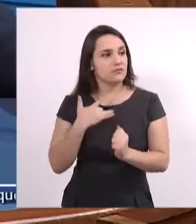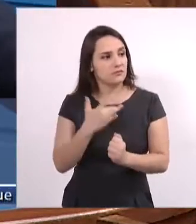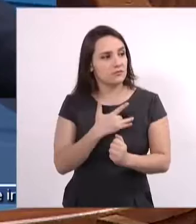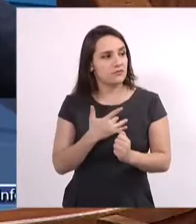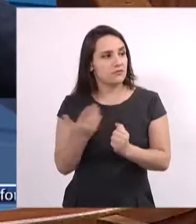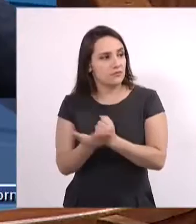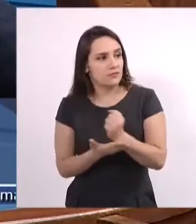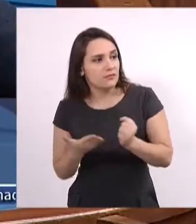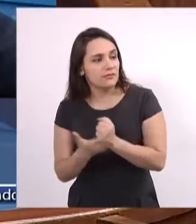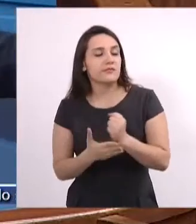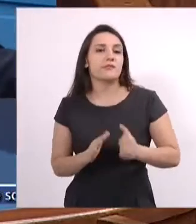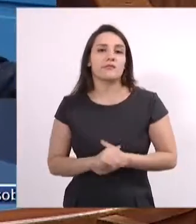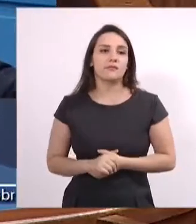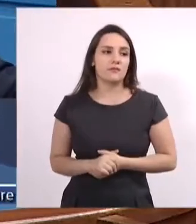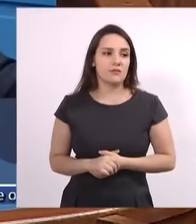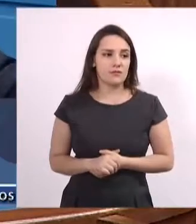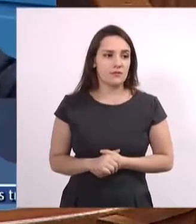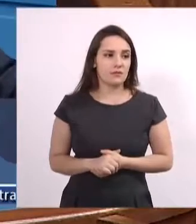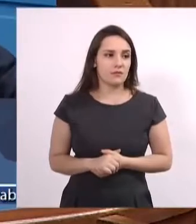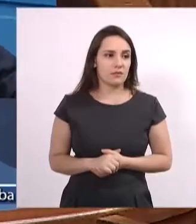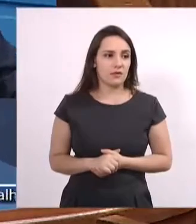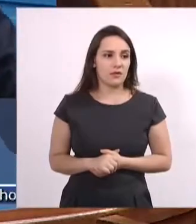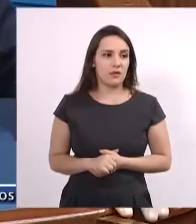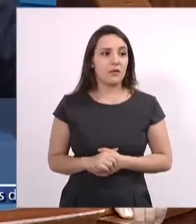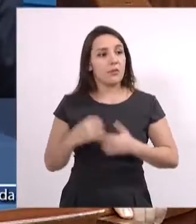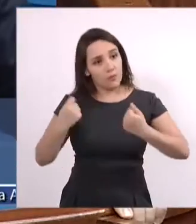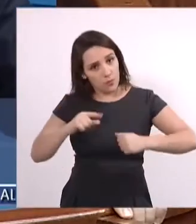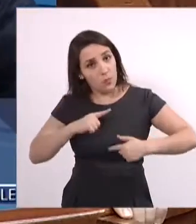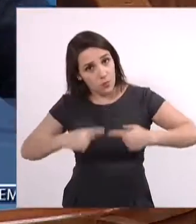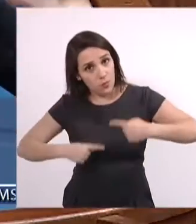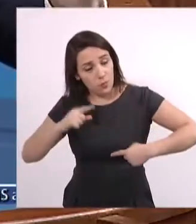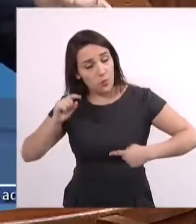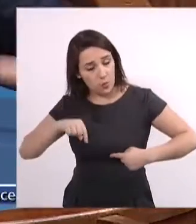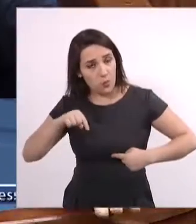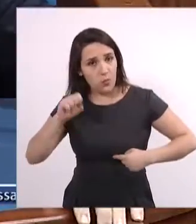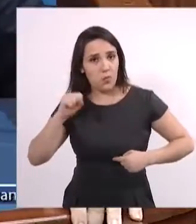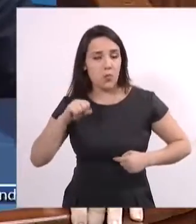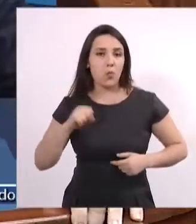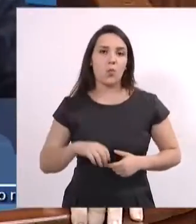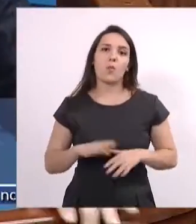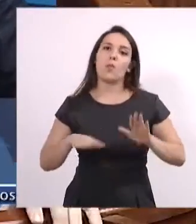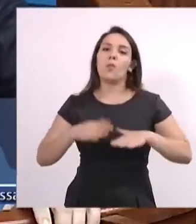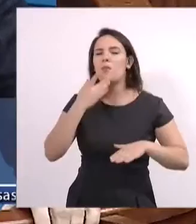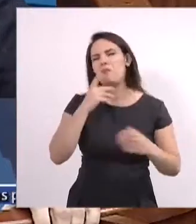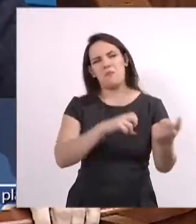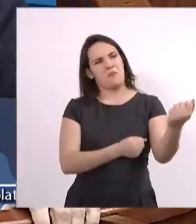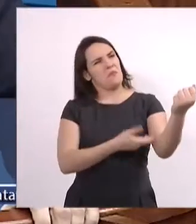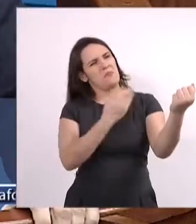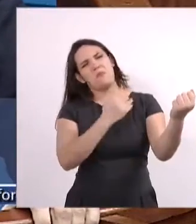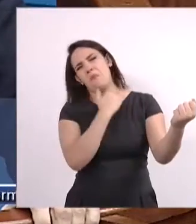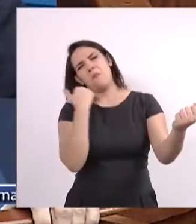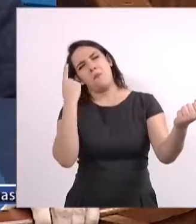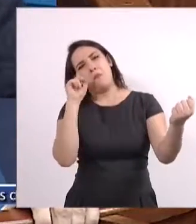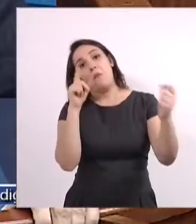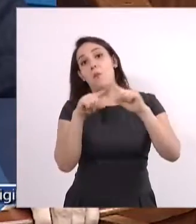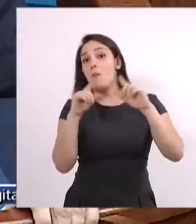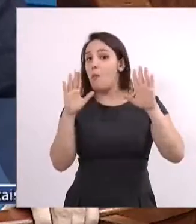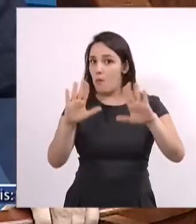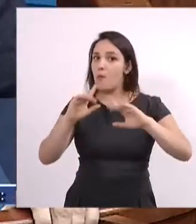básica. E essa estratégia tem que ser discutida. Ah, não, pressão alta não mata. Não mata